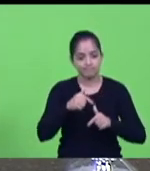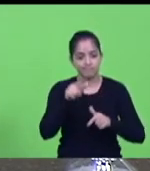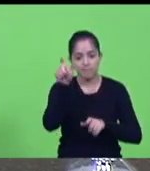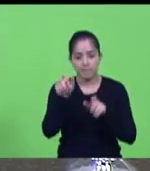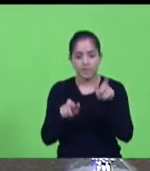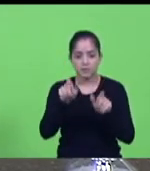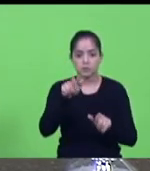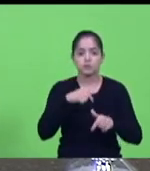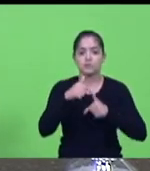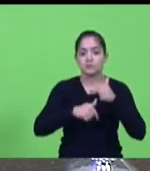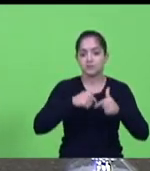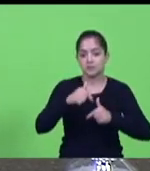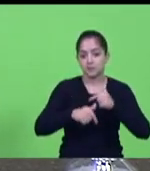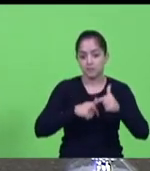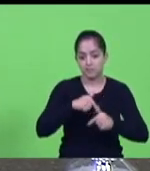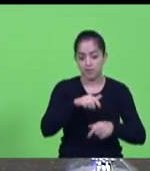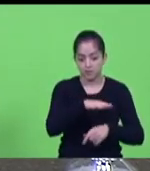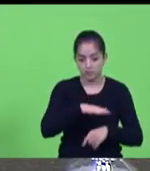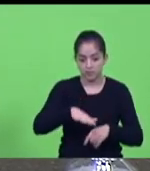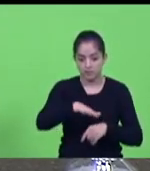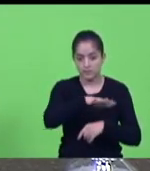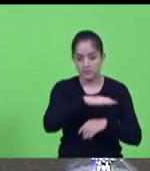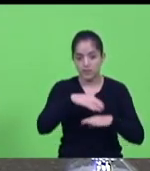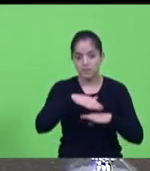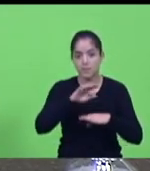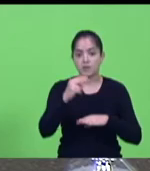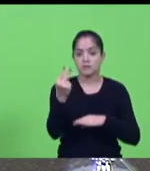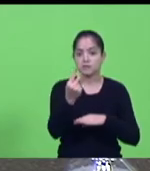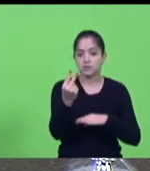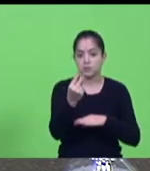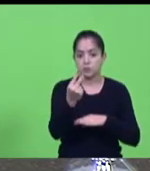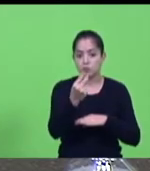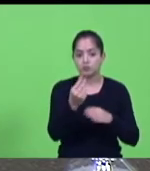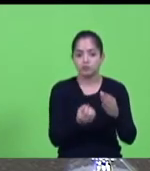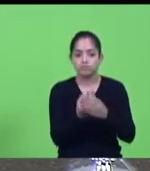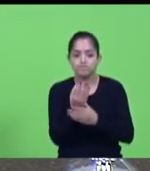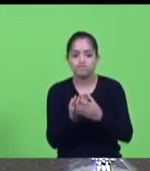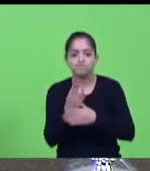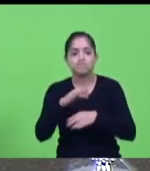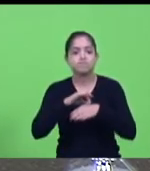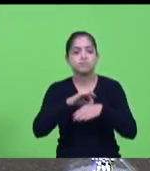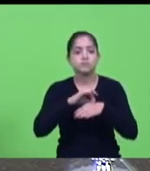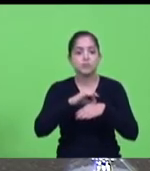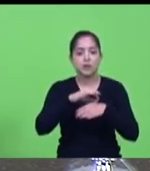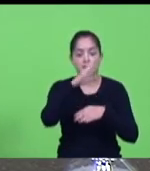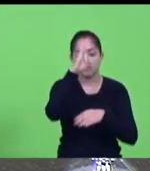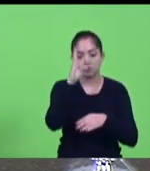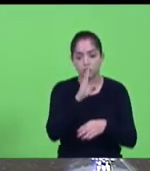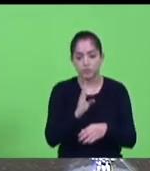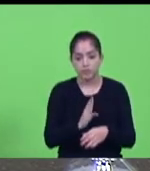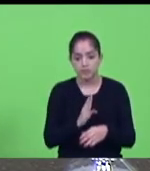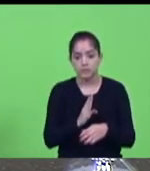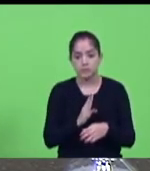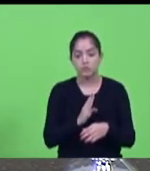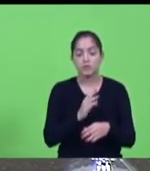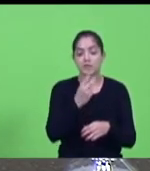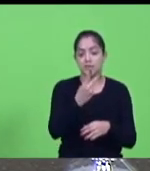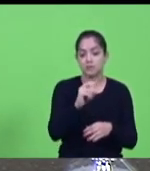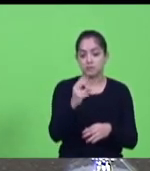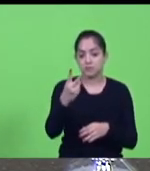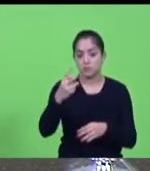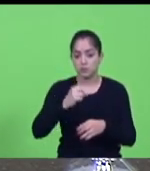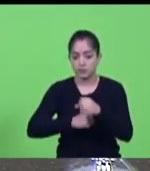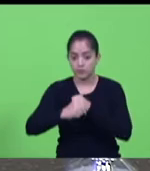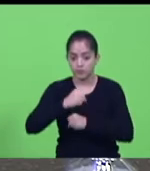trabalhadores. Somos o segundo maior produtor de carne de aves do Brasil, sendo que em 2020